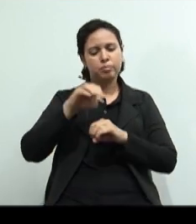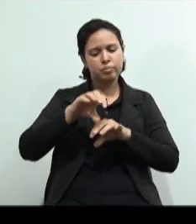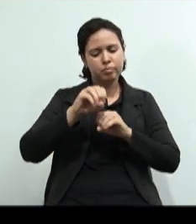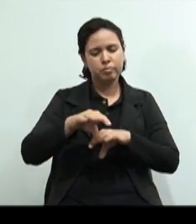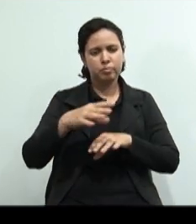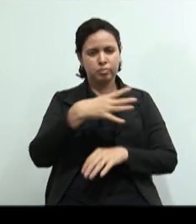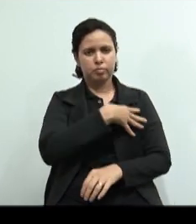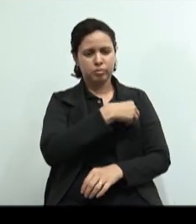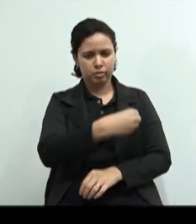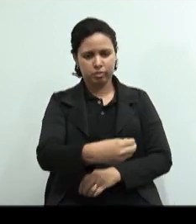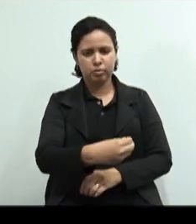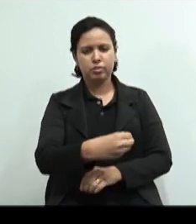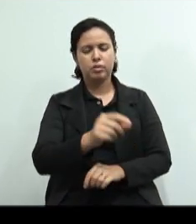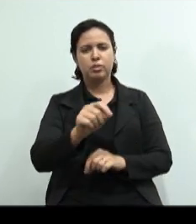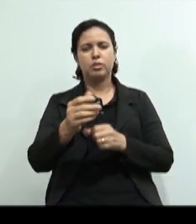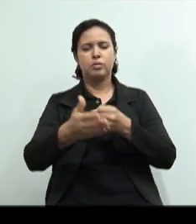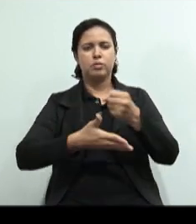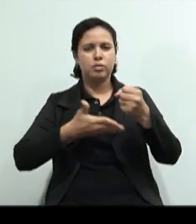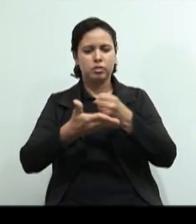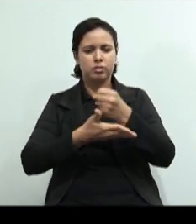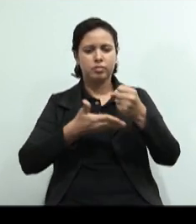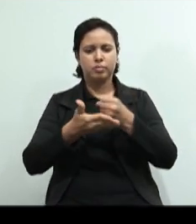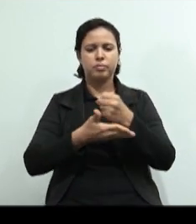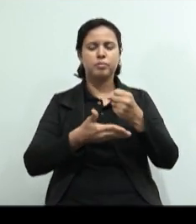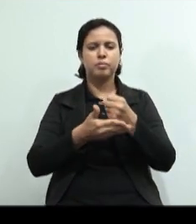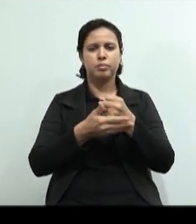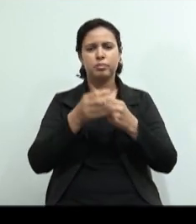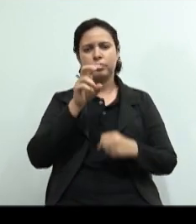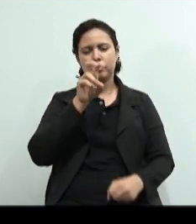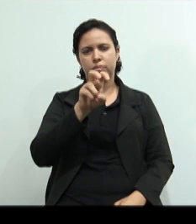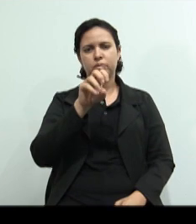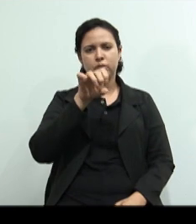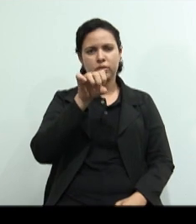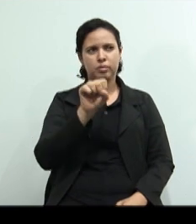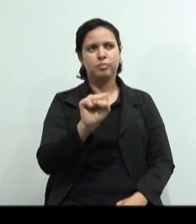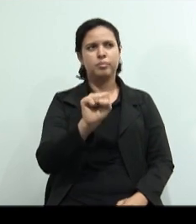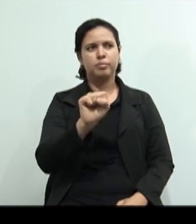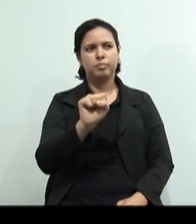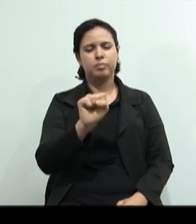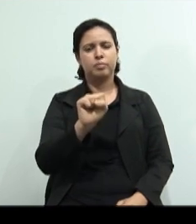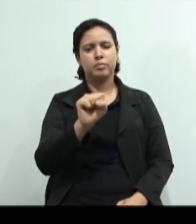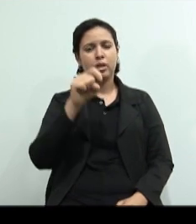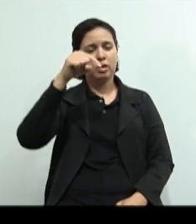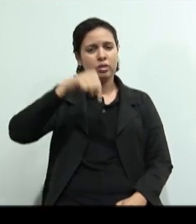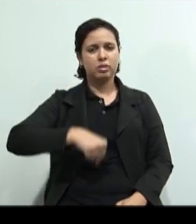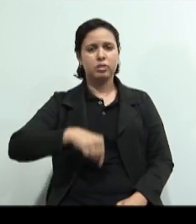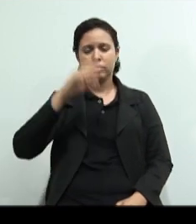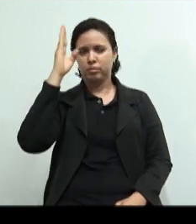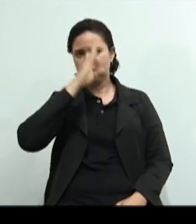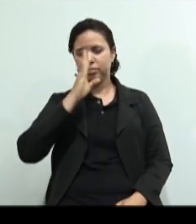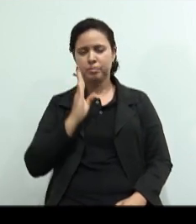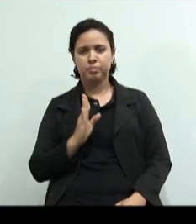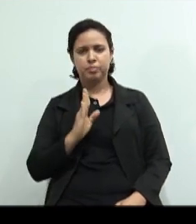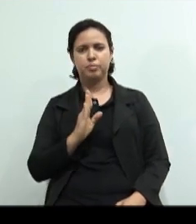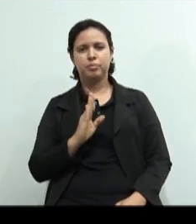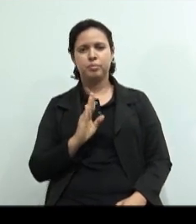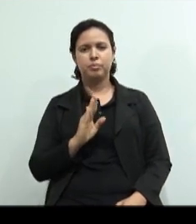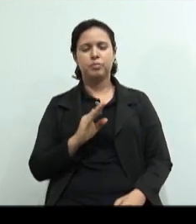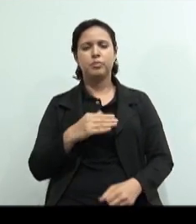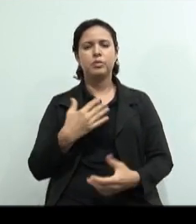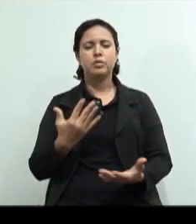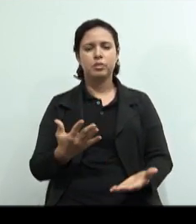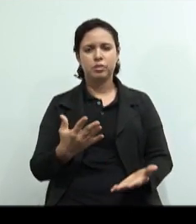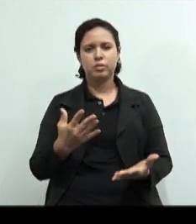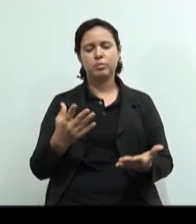filhos os fundamentos do programa 5S. Aqui no Brasil, esse programa está